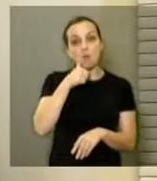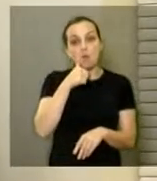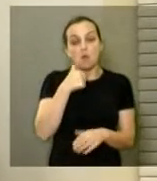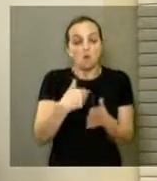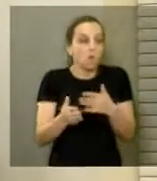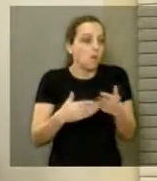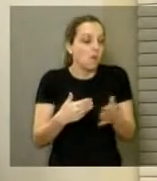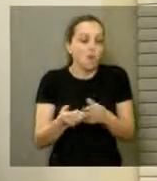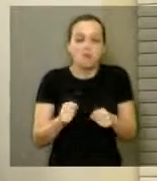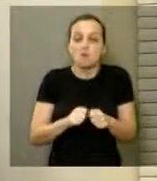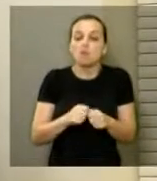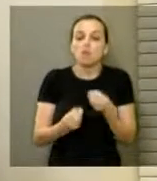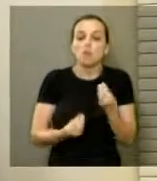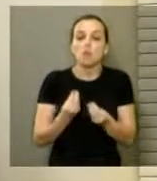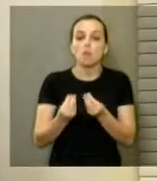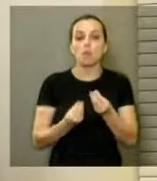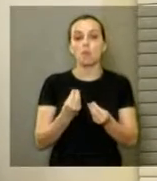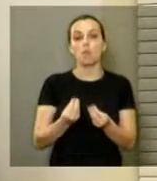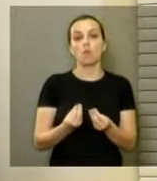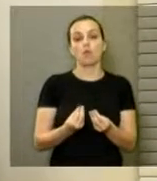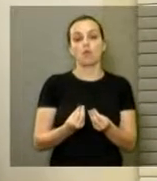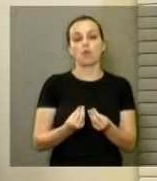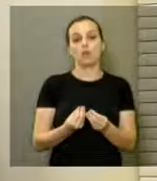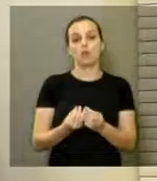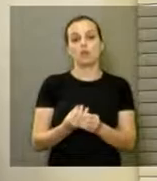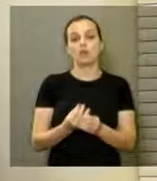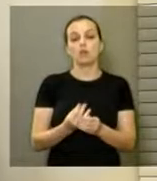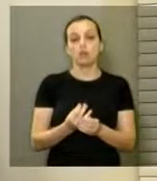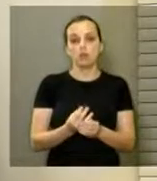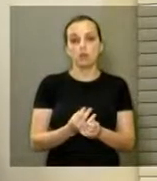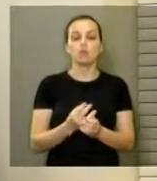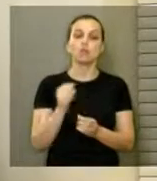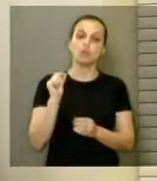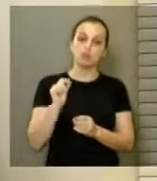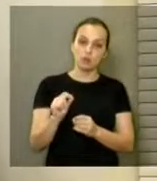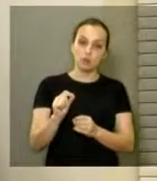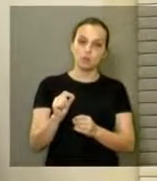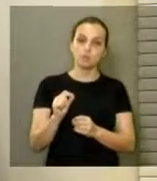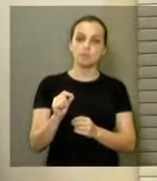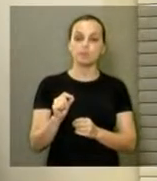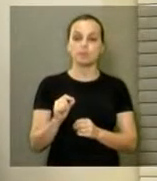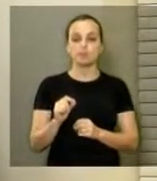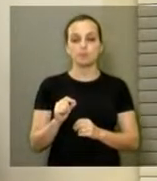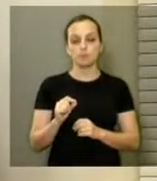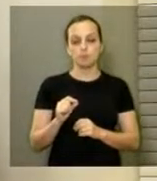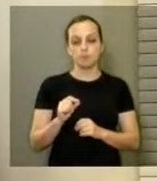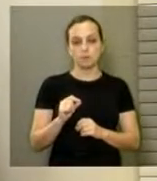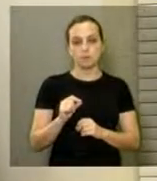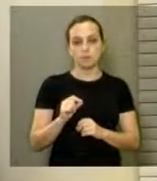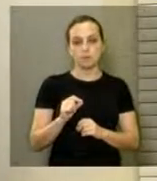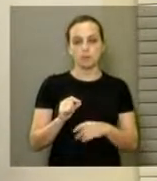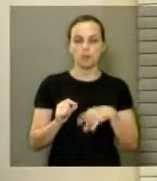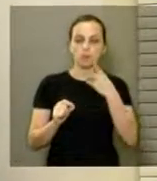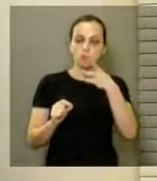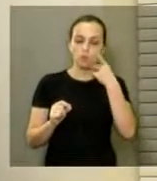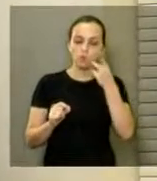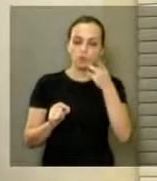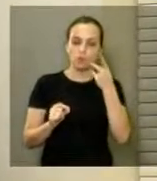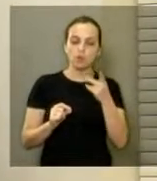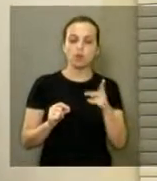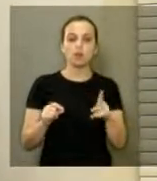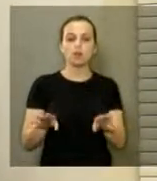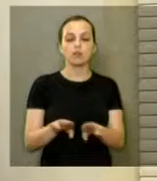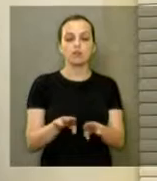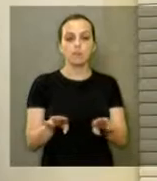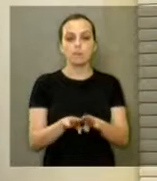fazer, a não ser virar para você e falar, não tem vaga. E, olha, eu estou falando isso, inclusive,